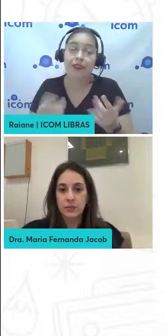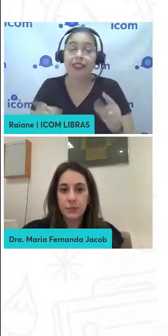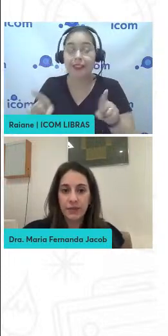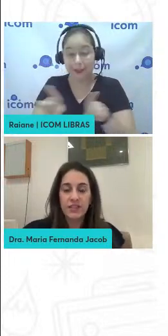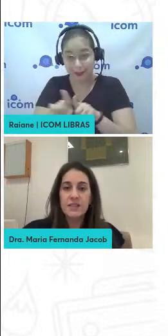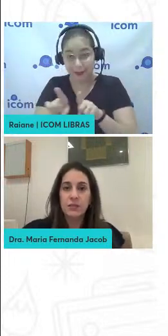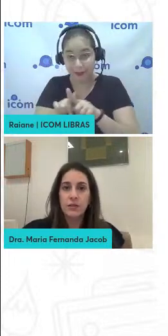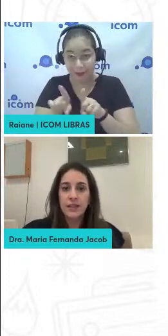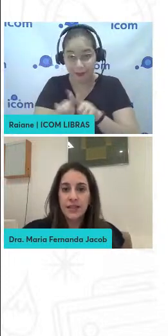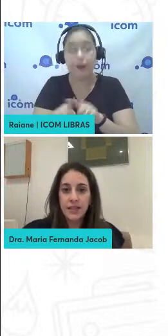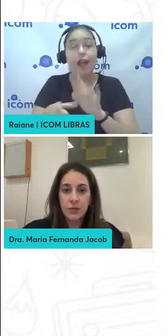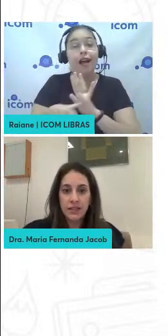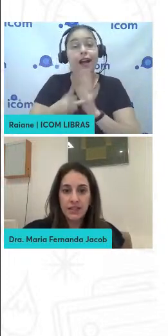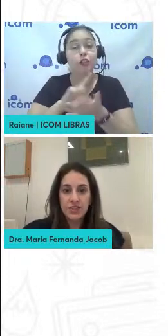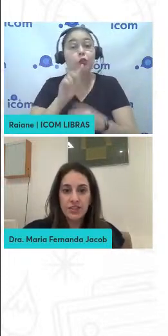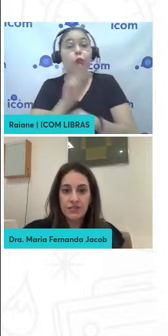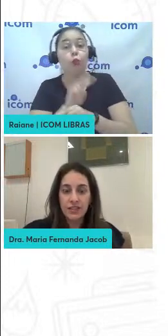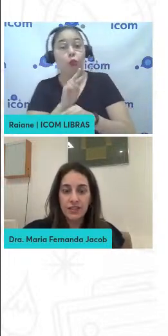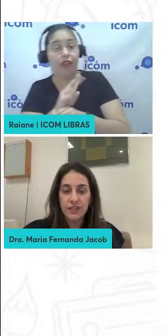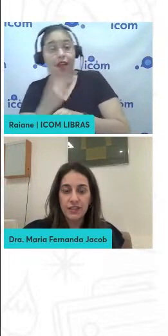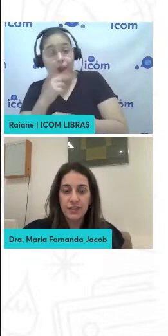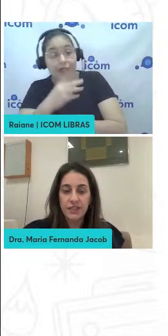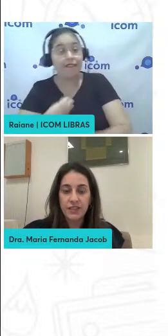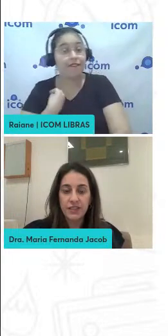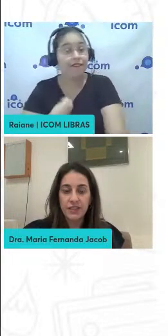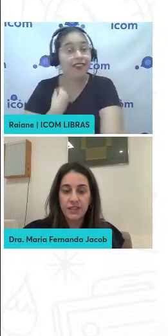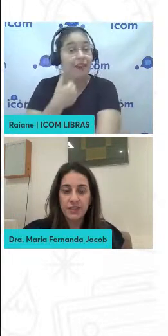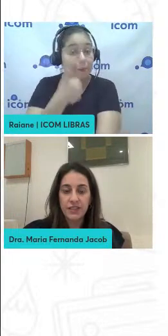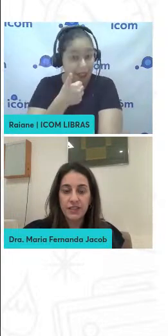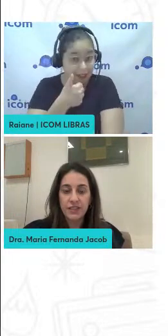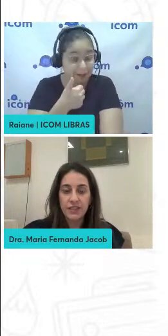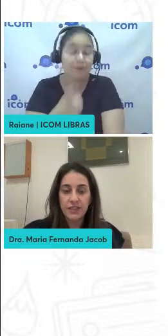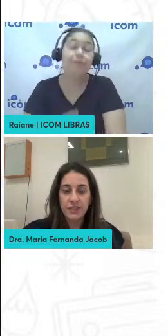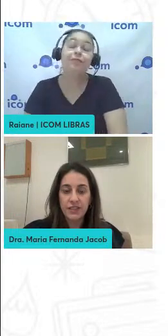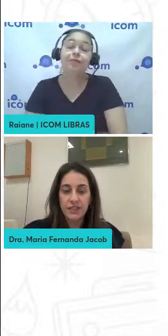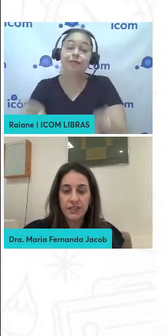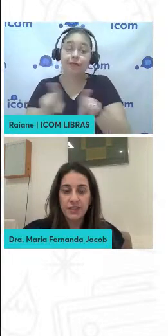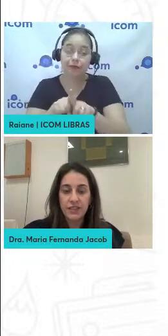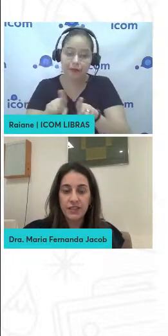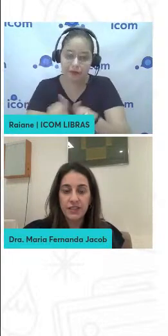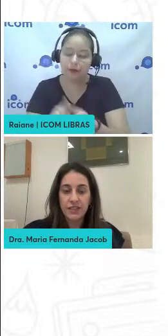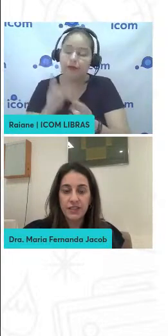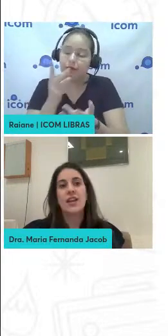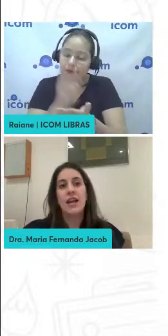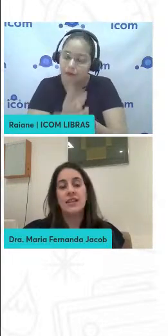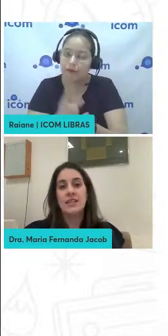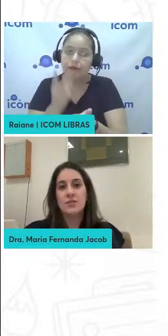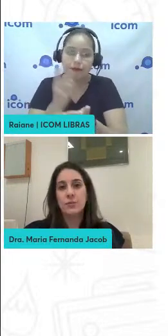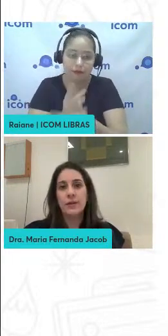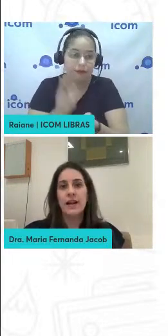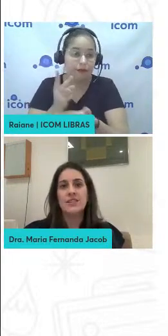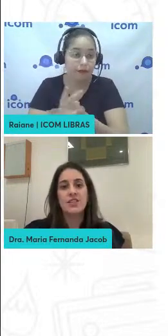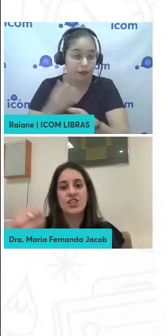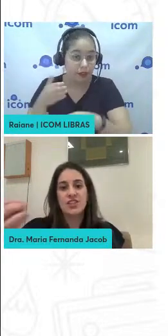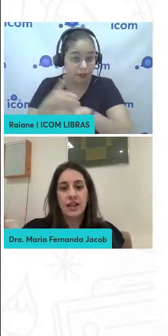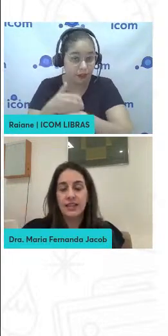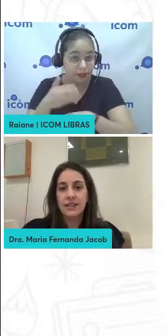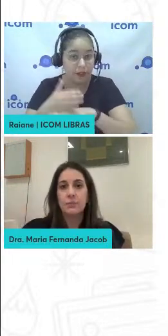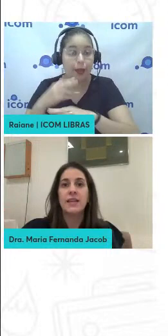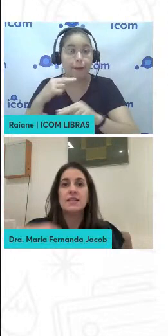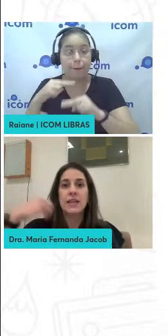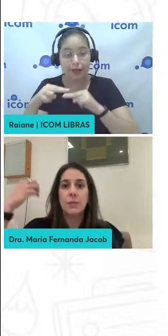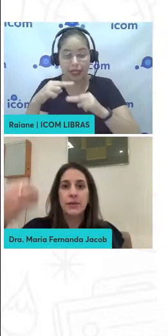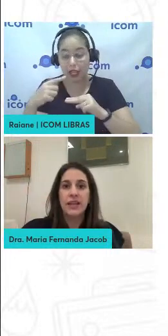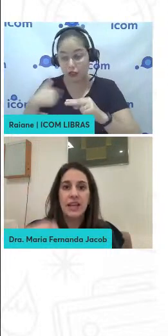na questão da prevenção e da qualidade de vida. E lembrando que toda sessão que o paciente realiza um Pilates, a gente está